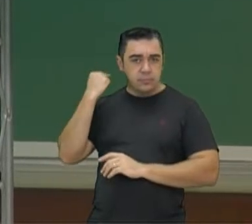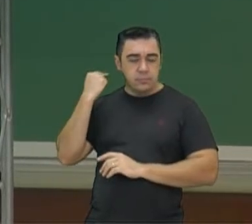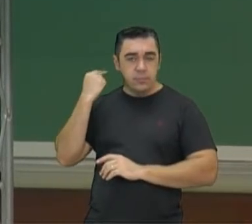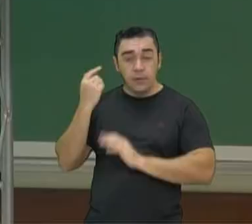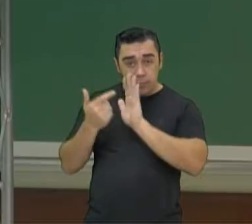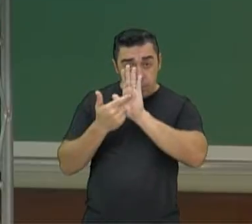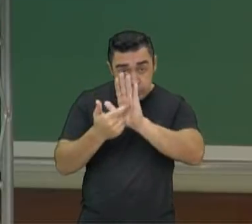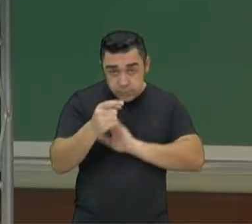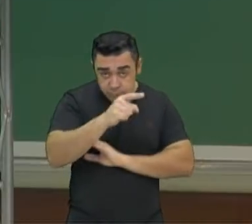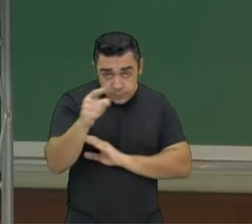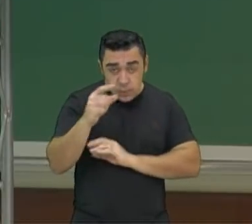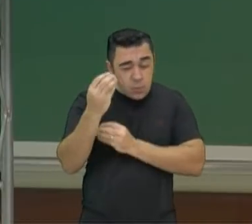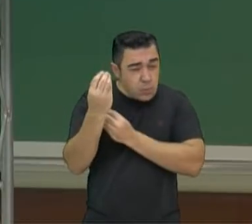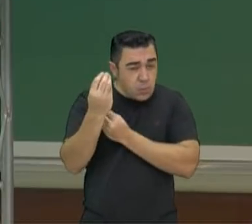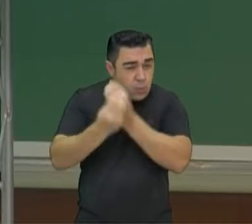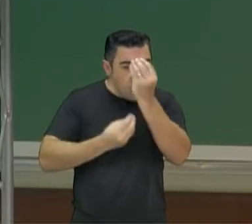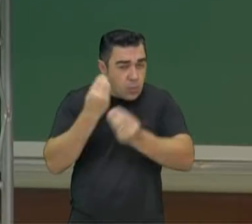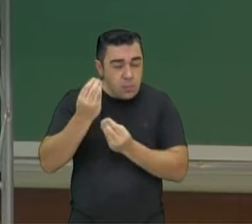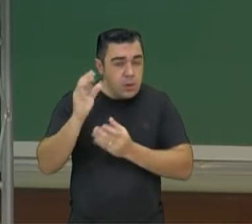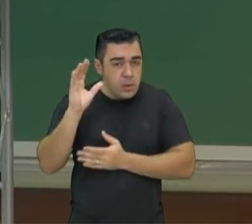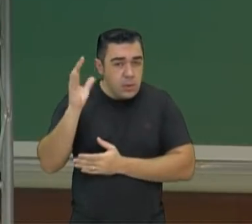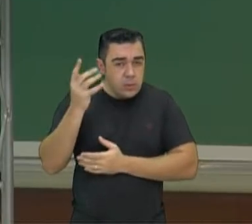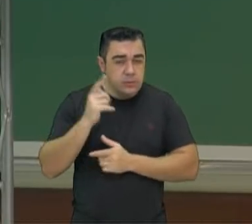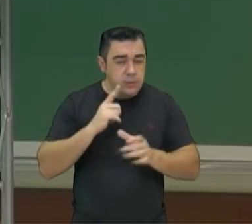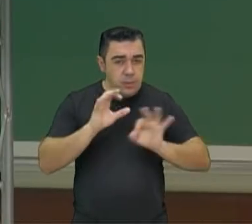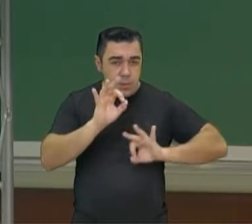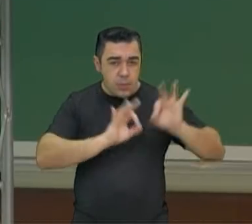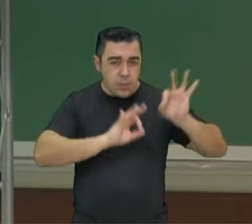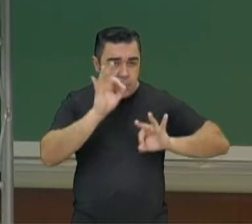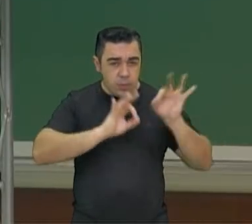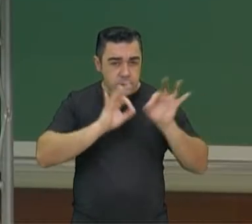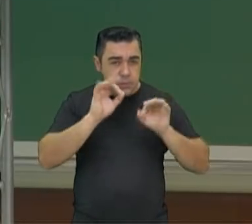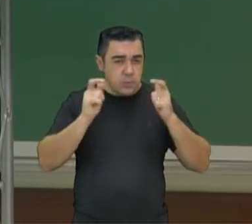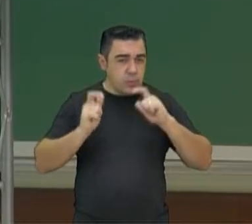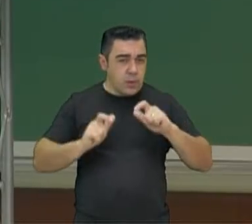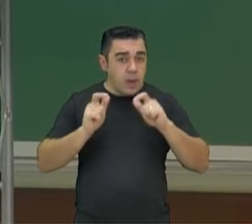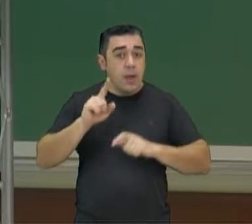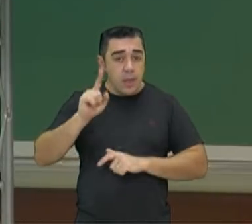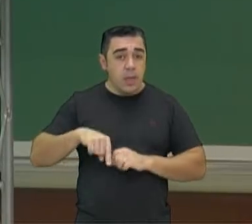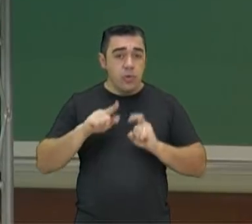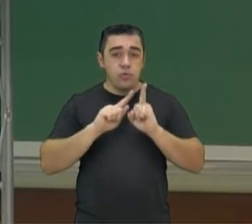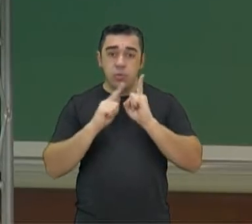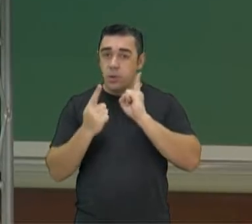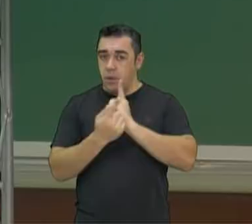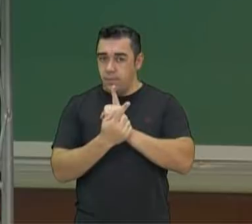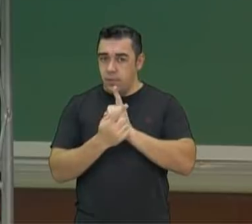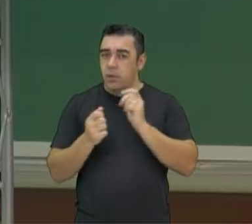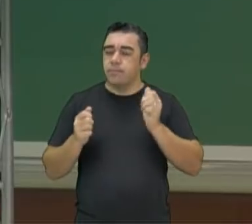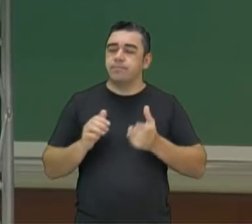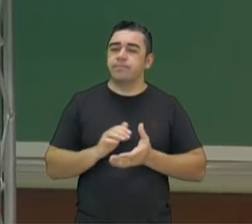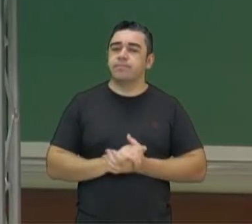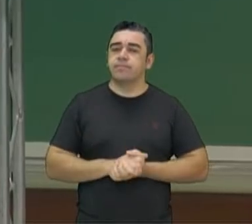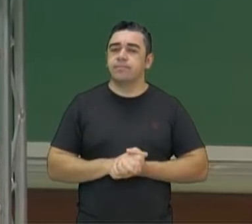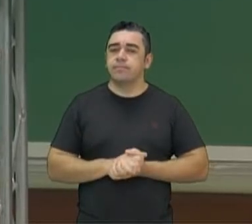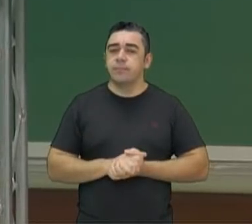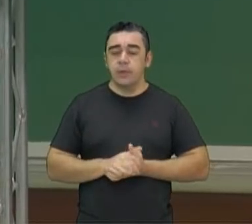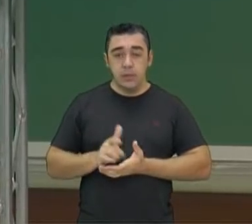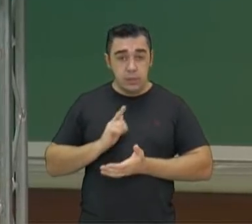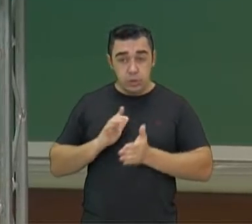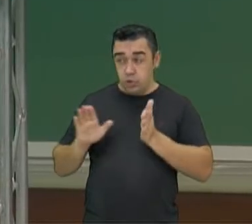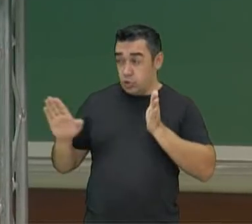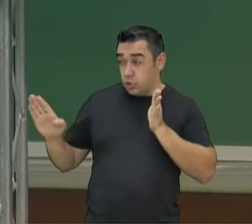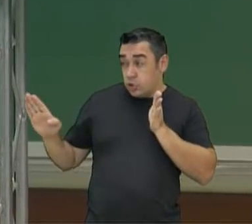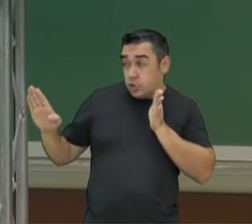para justificar como que o espaço foi se organizando. Isso é geografia, né? Então, vem cá, chegada